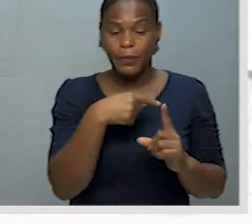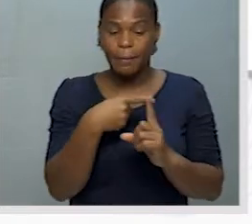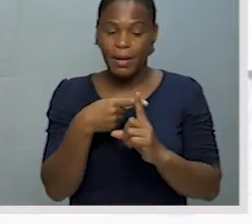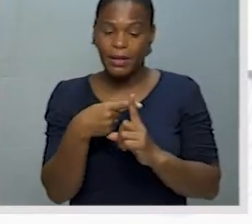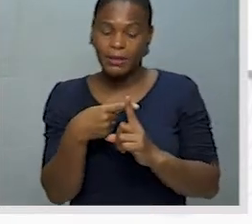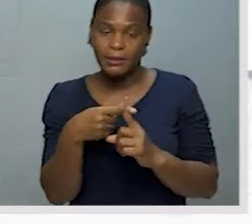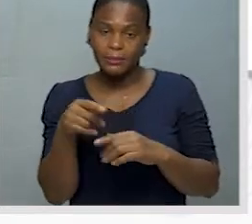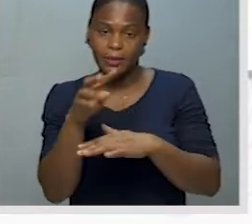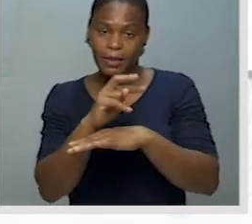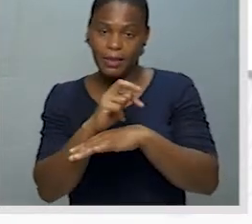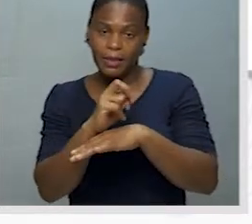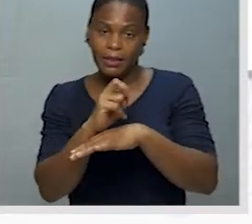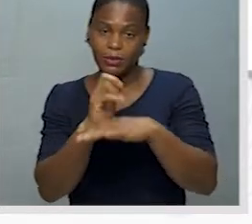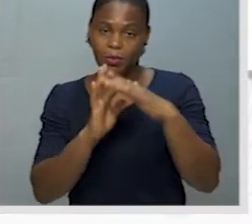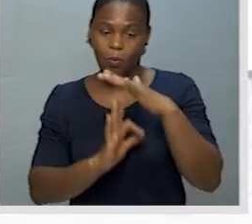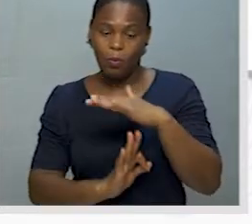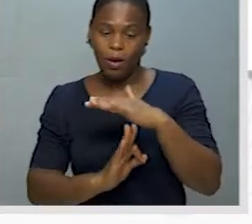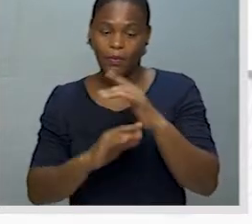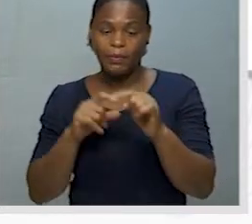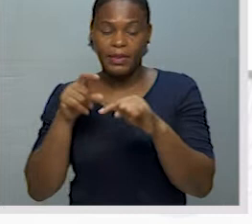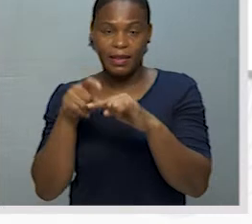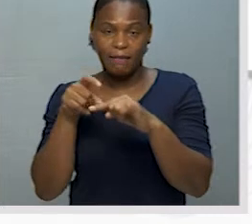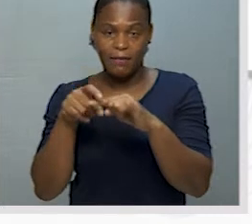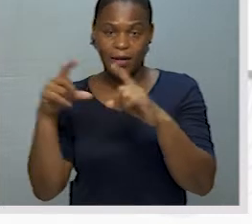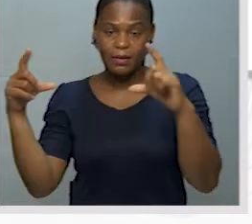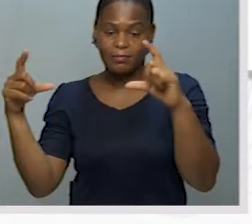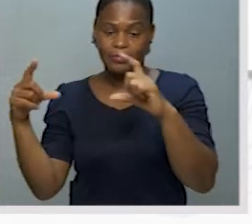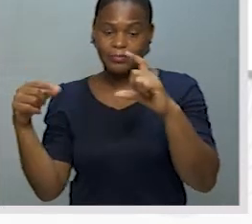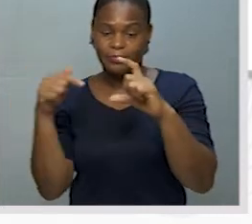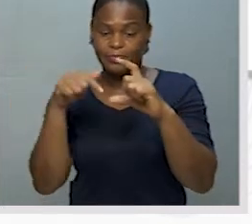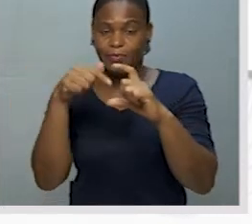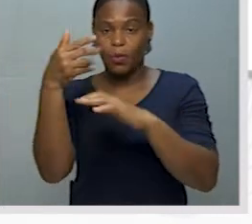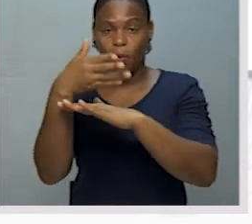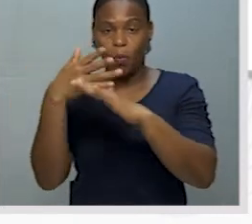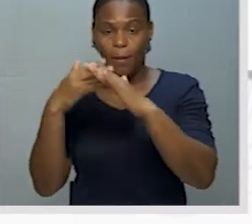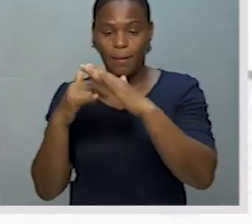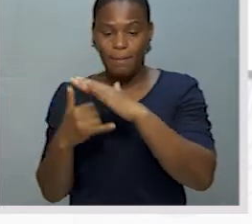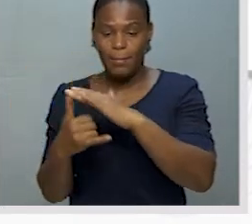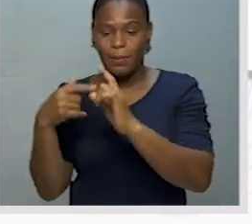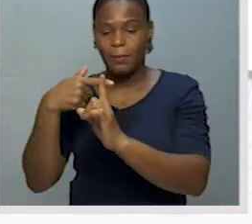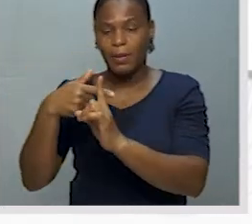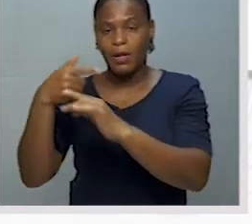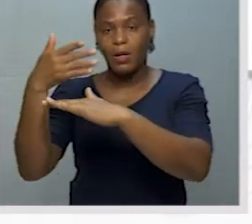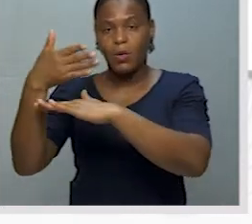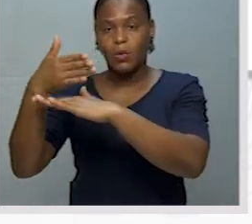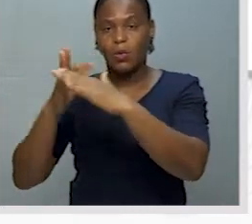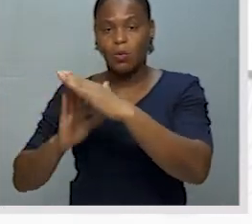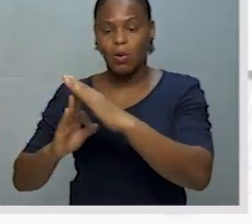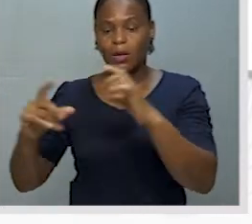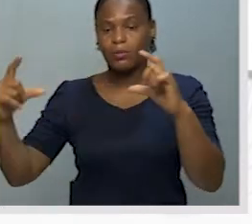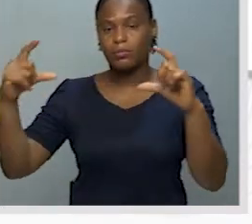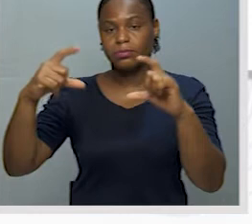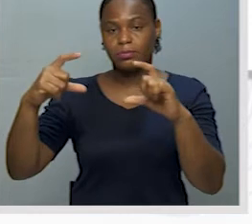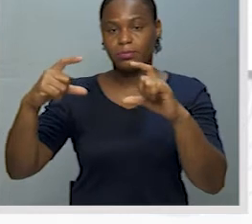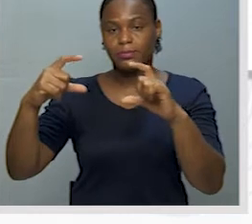2² mais 3/4 a dividir. Abrir parênteses, 1/2 mais